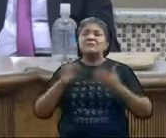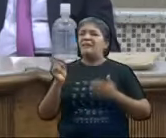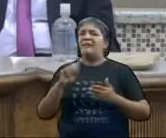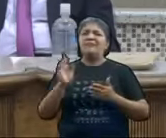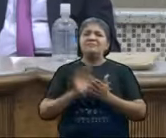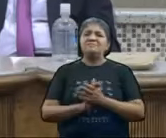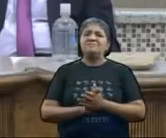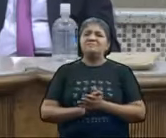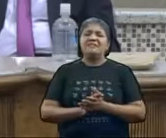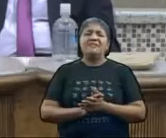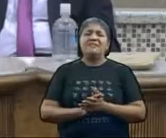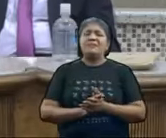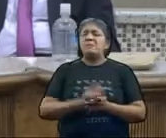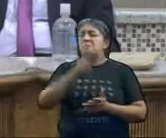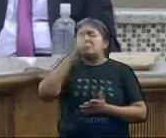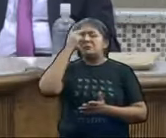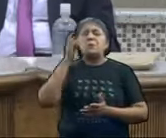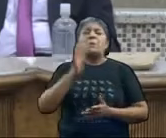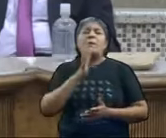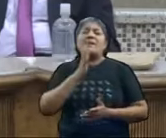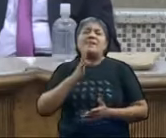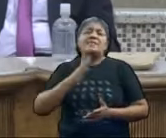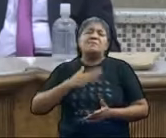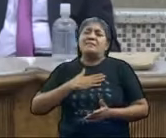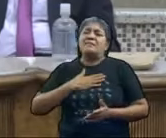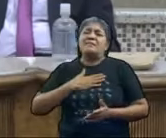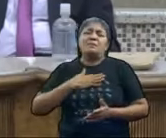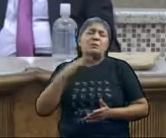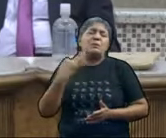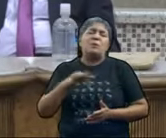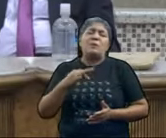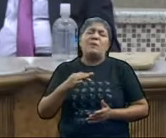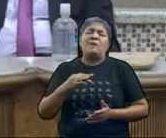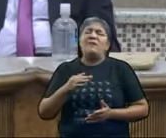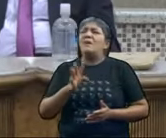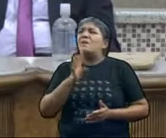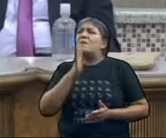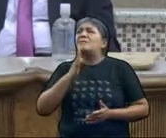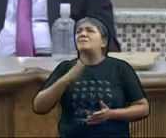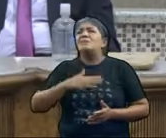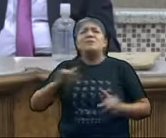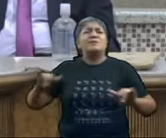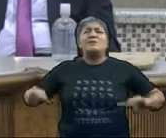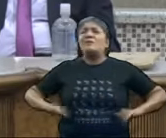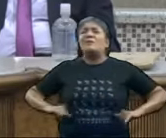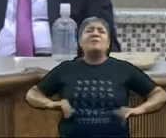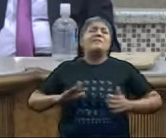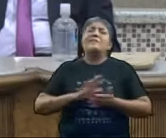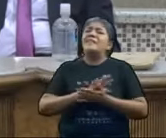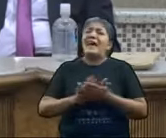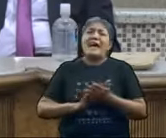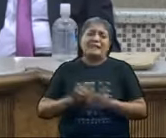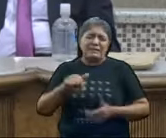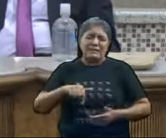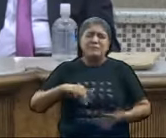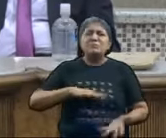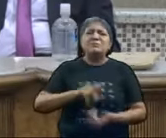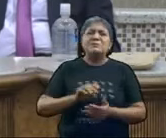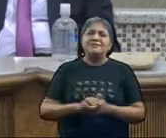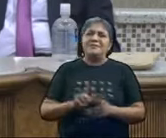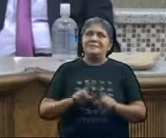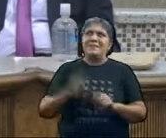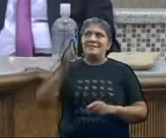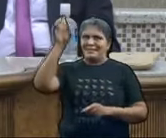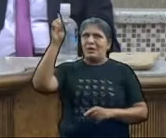ninguém conhece a minha dor, ninguém sabe o meu sofrimento. Há um Deus que conhece o nosso